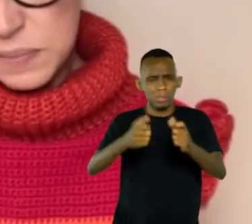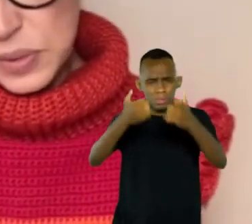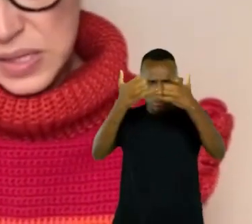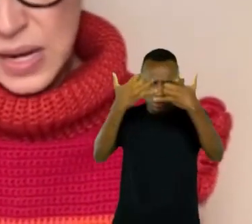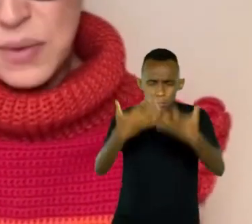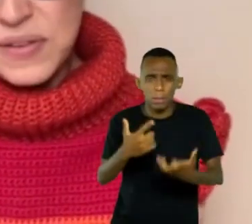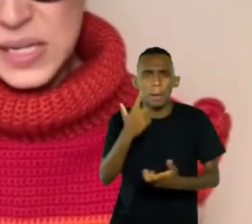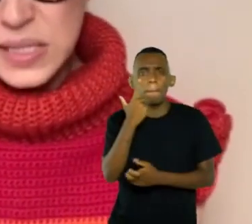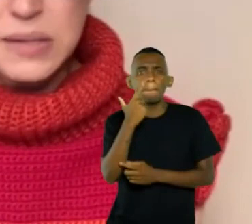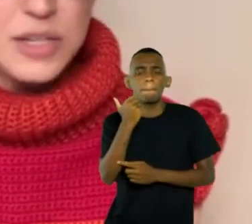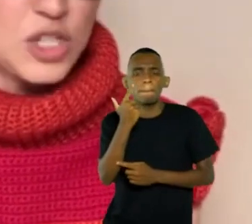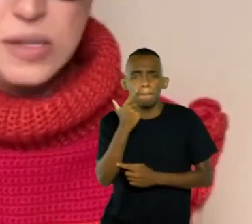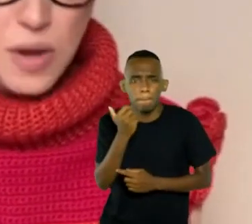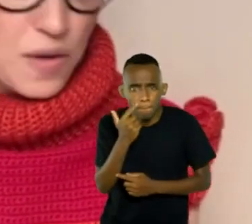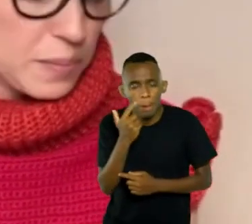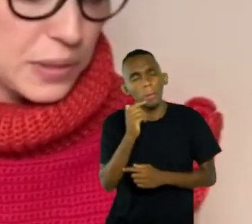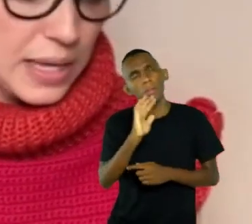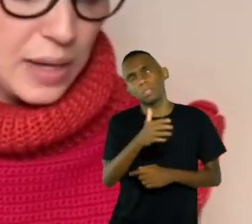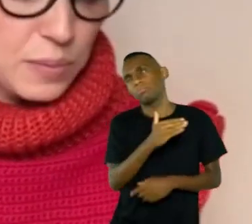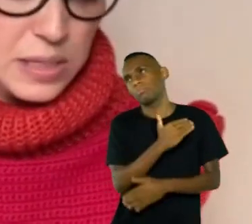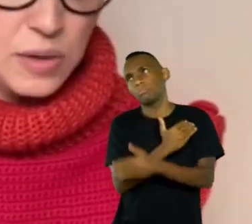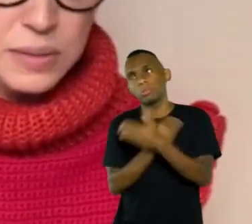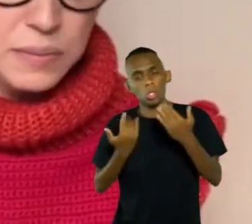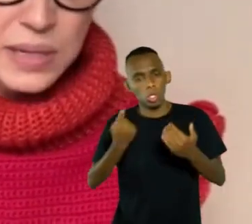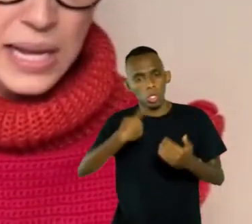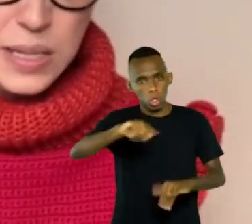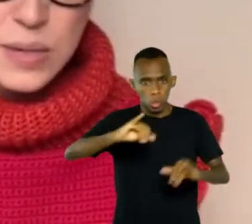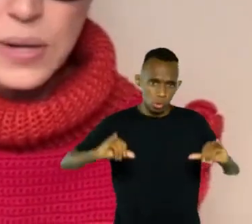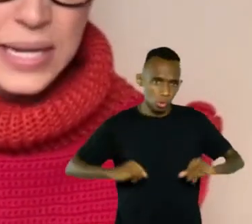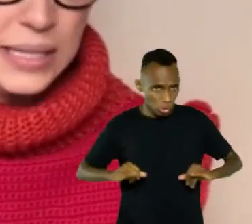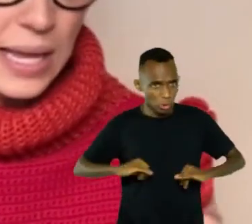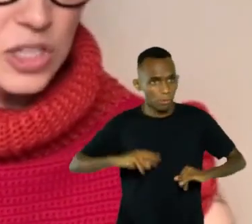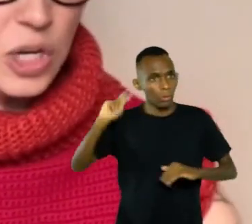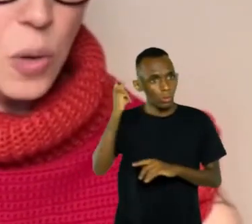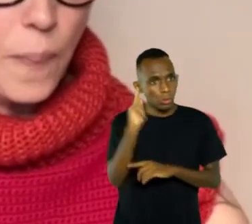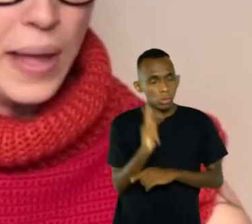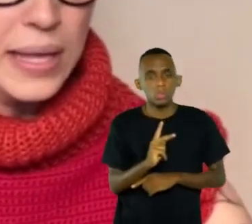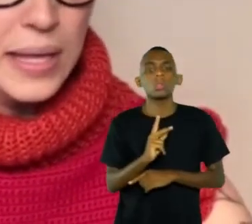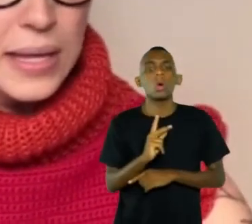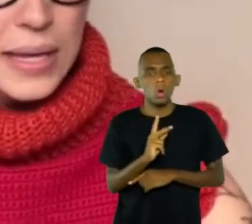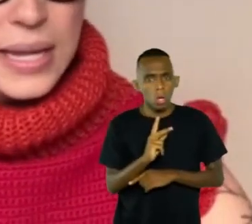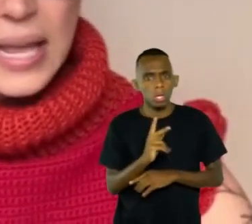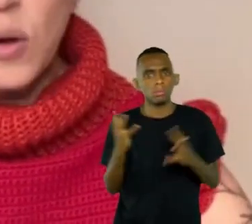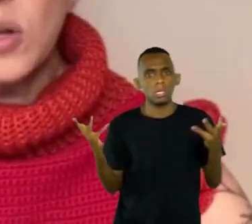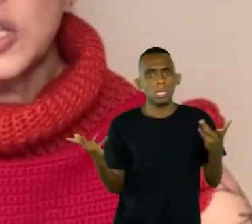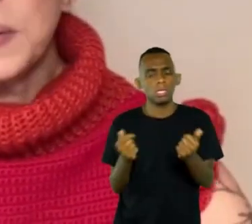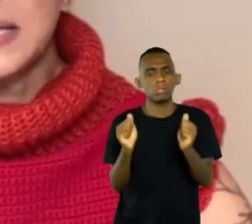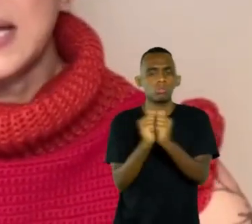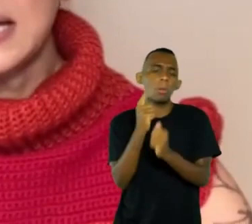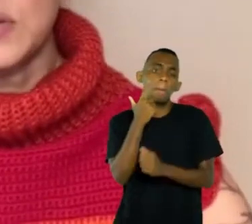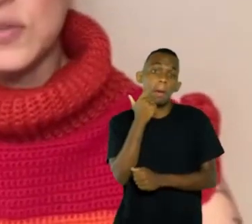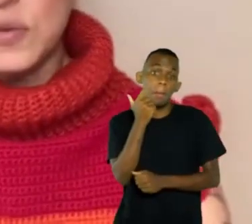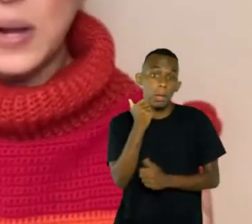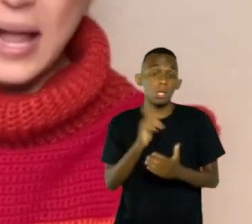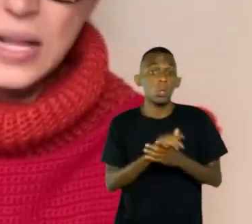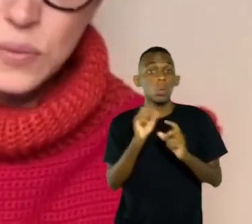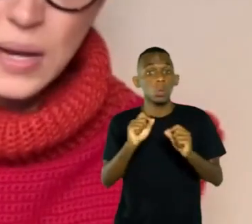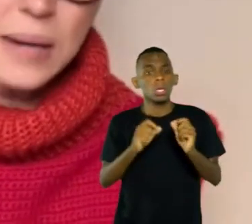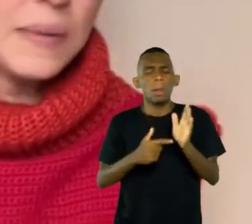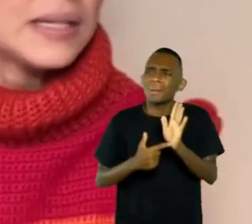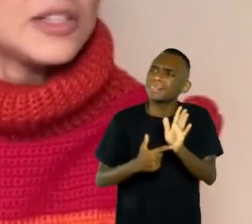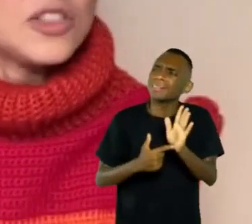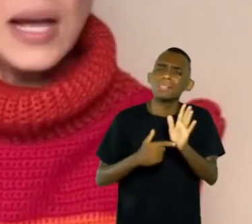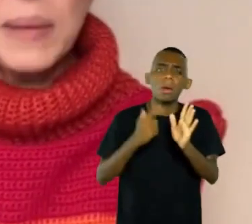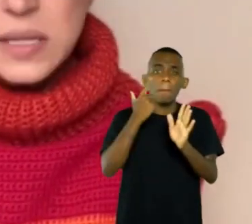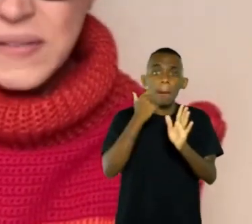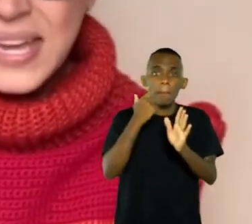que por sinal é falecido, e a gente sofre porque era uma história, uma relação linda que ela tinha com o pai. Ela conta que o pai dela, um advogado, um